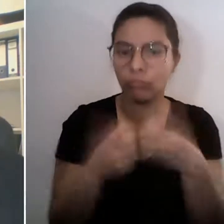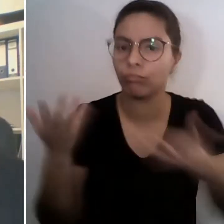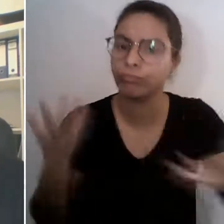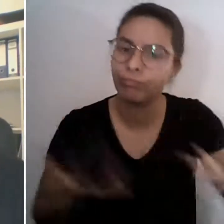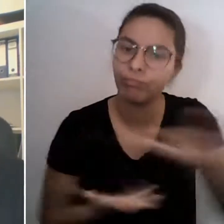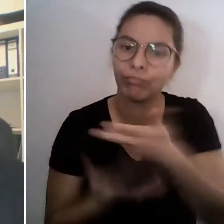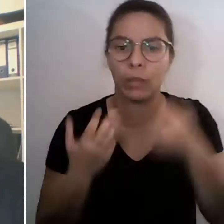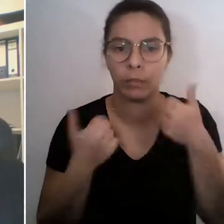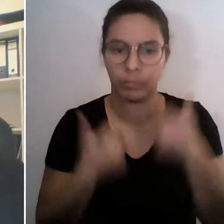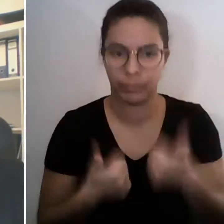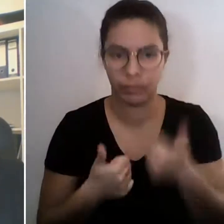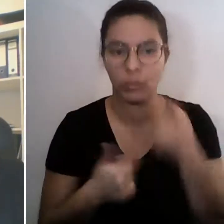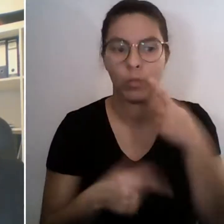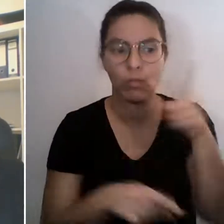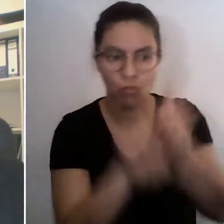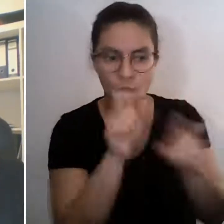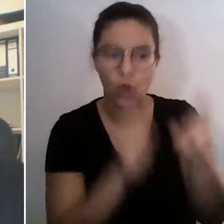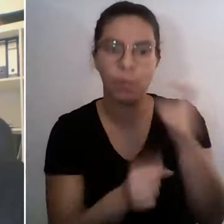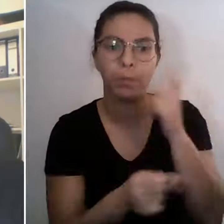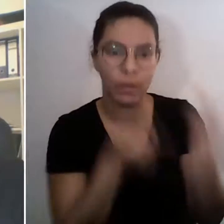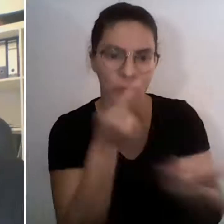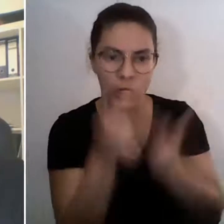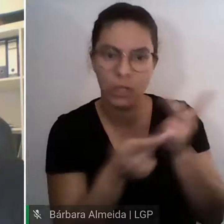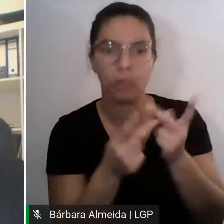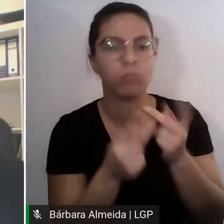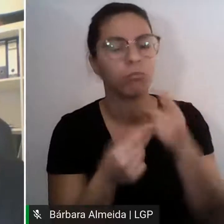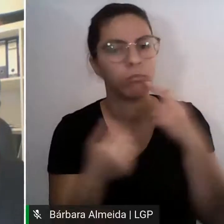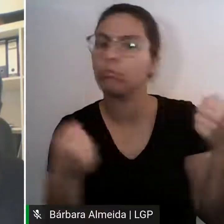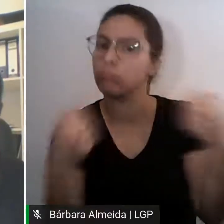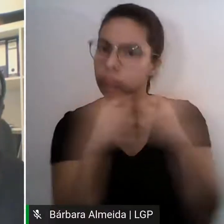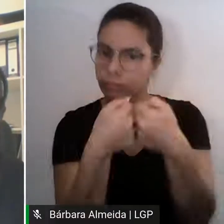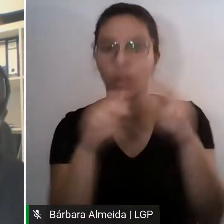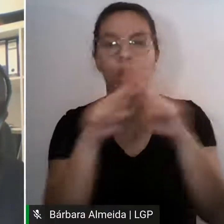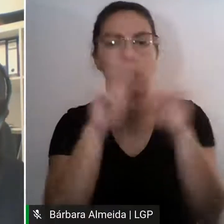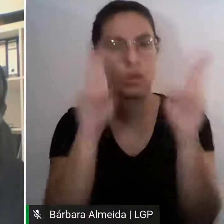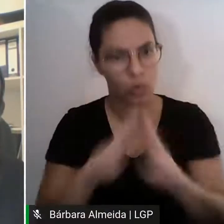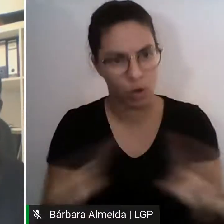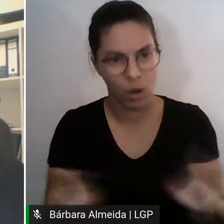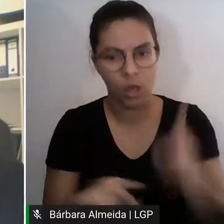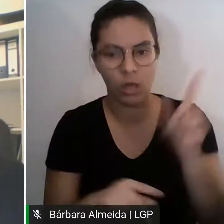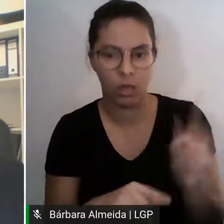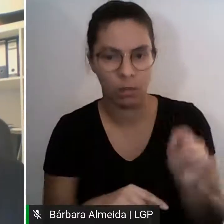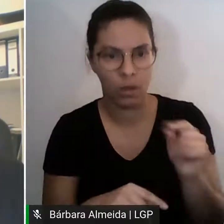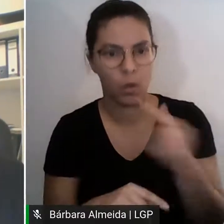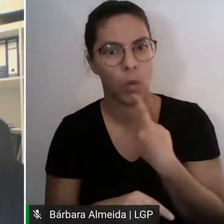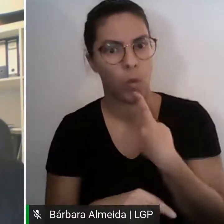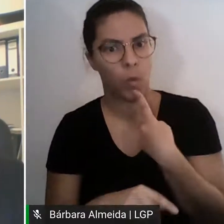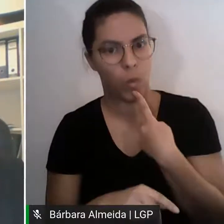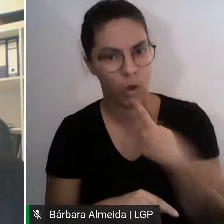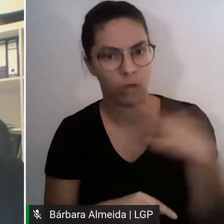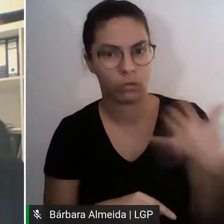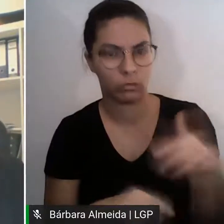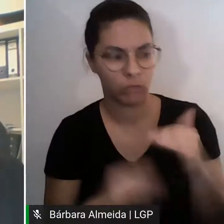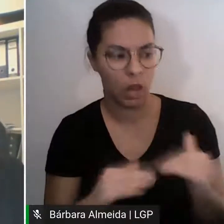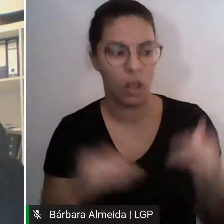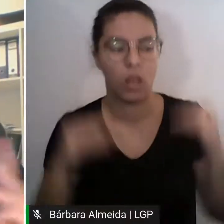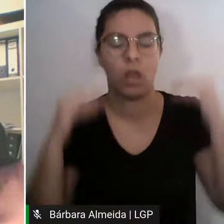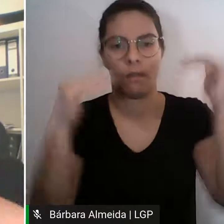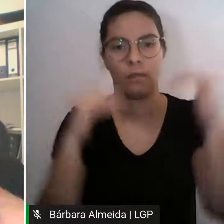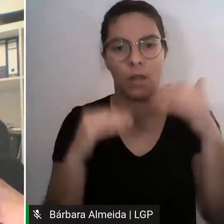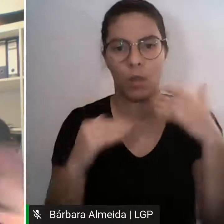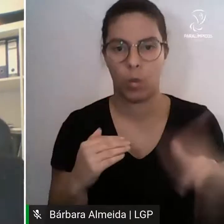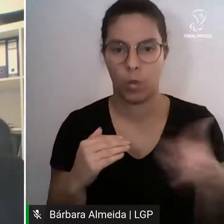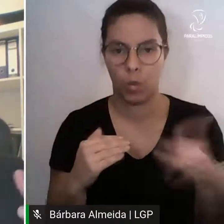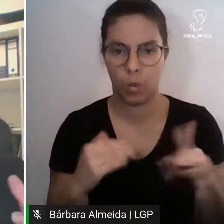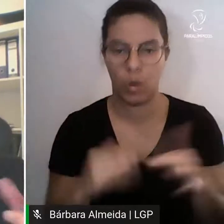são classificados e jogam a nível internacional e muitos deles com um excelente nível. Muitas